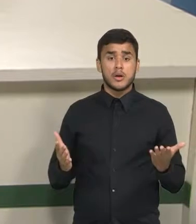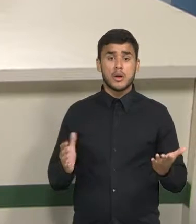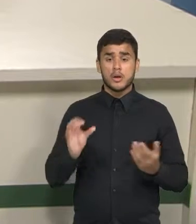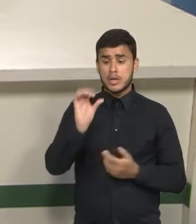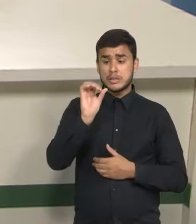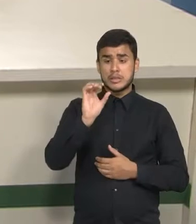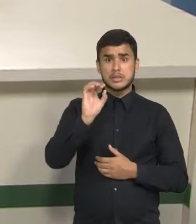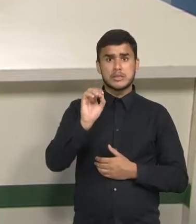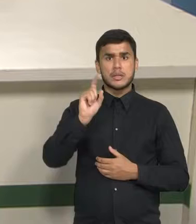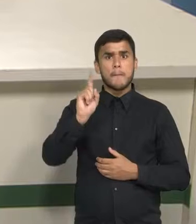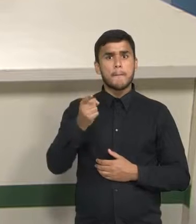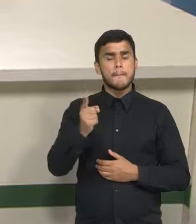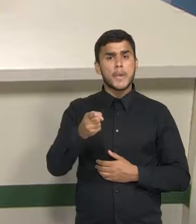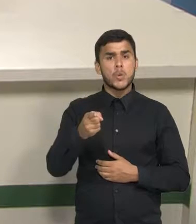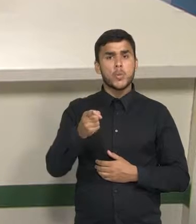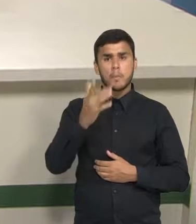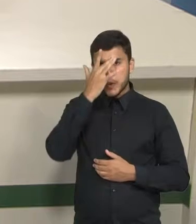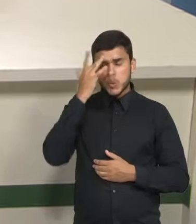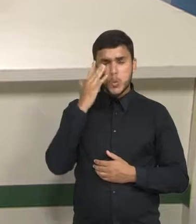por ano.